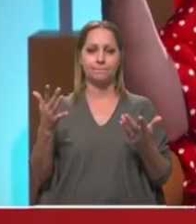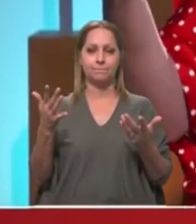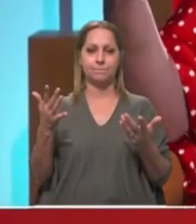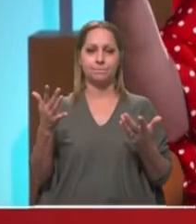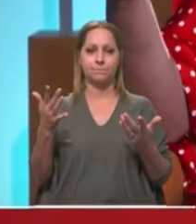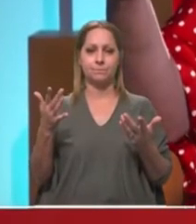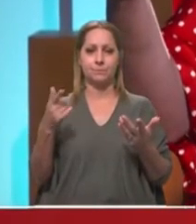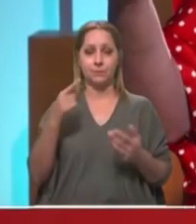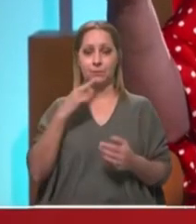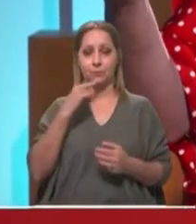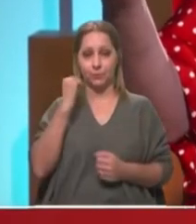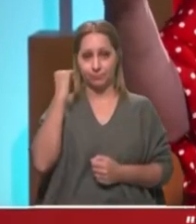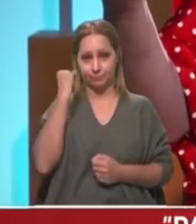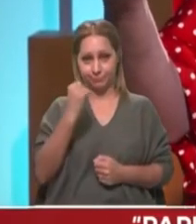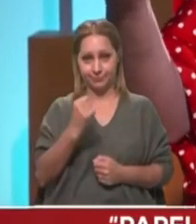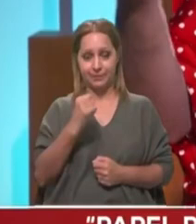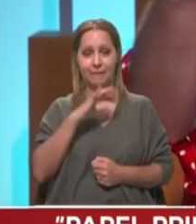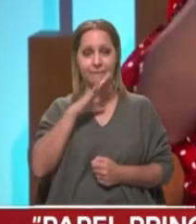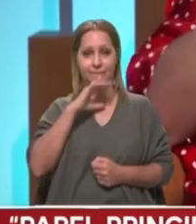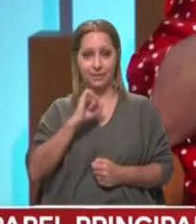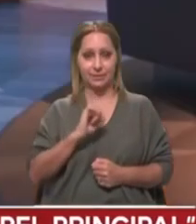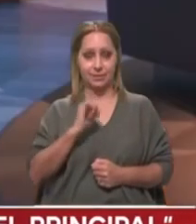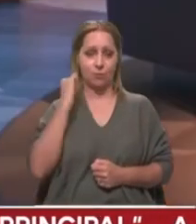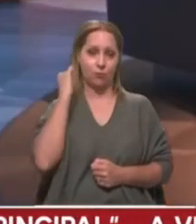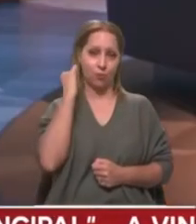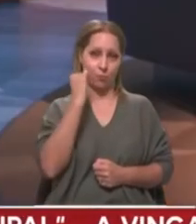é um assassinato. Portanto, seu filho foi assassinado.